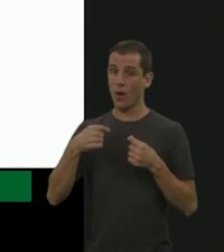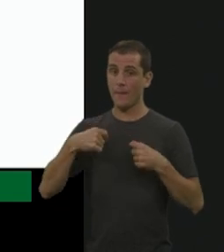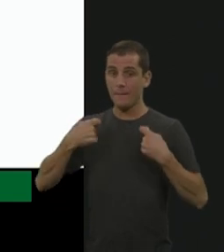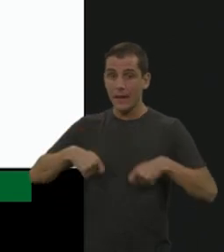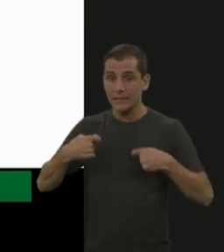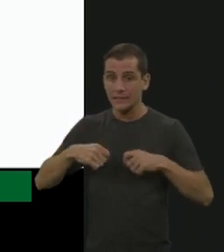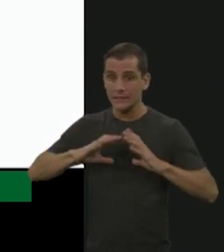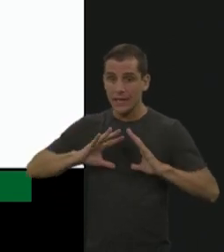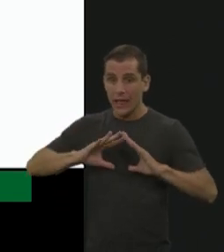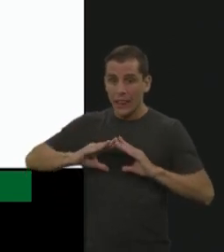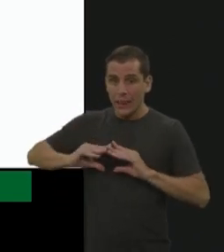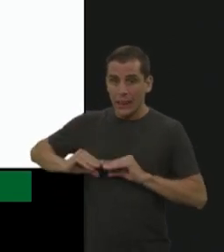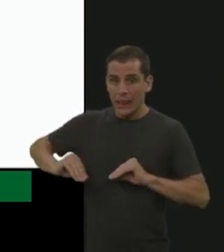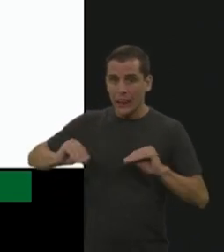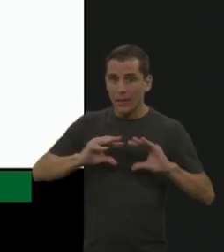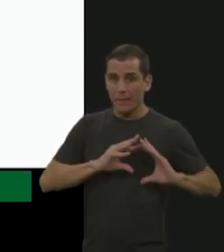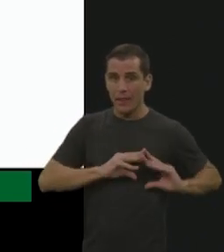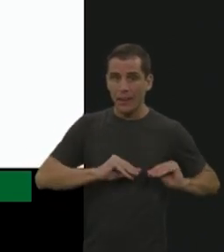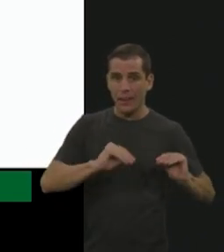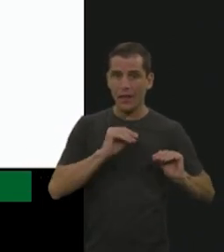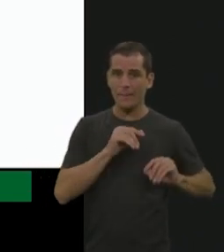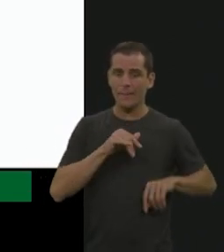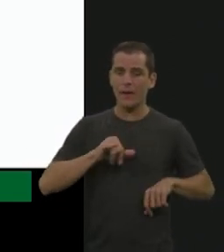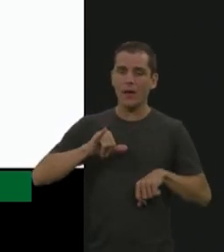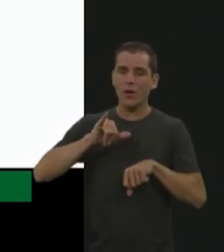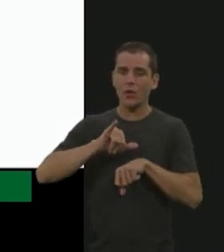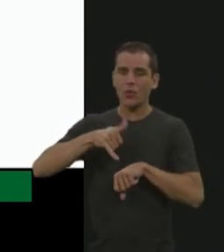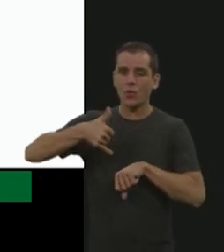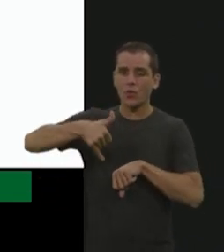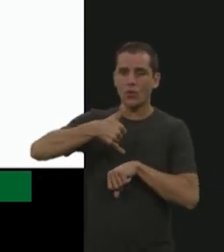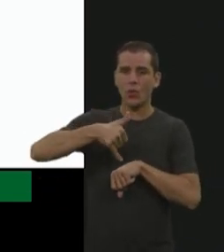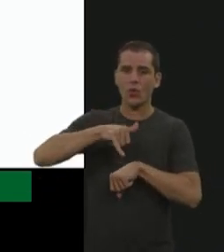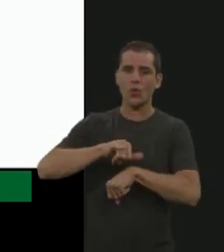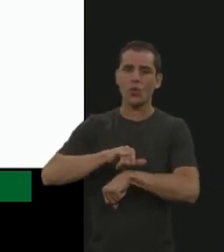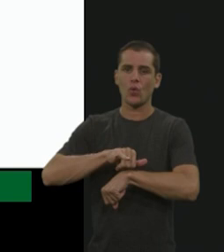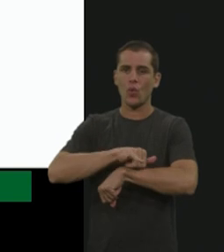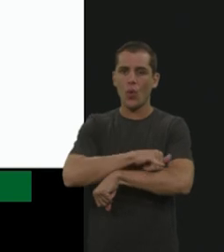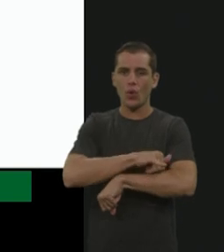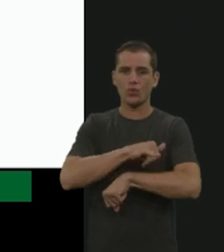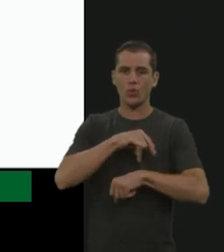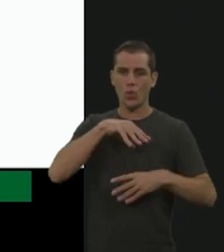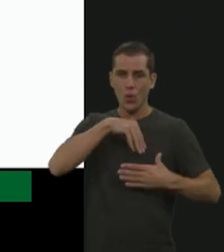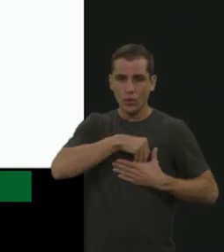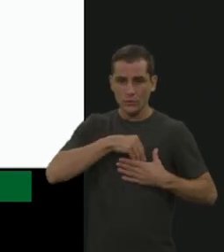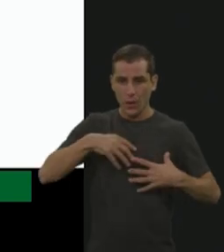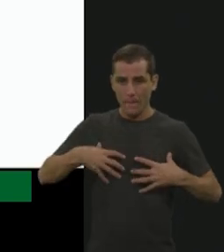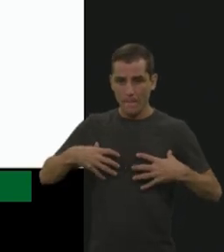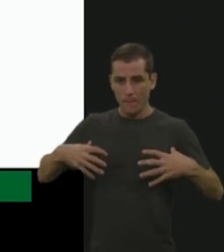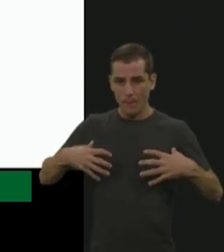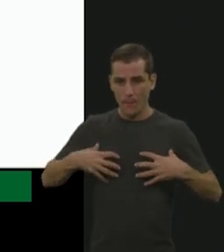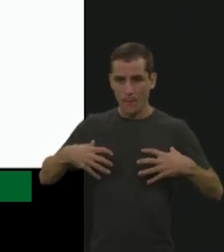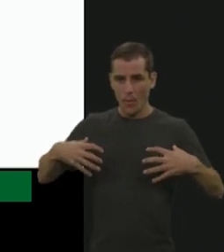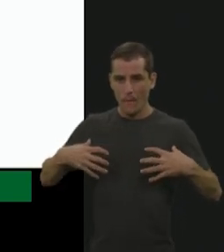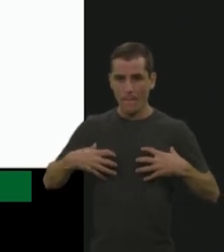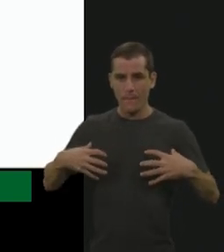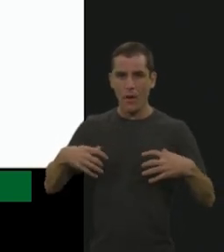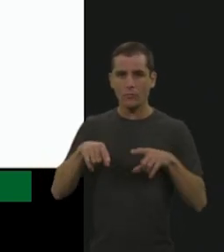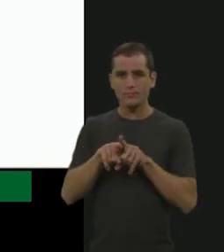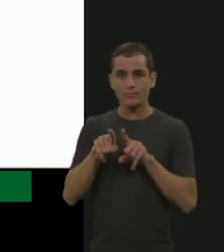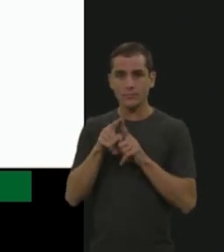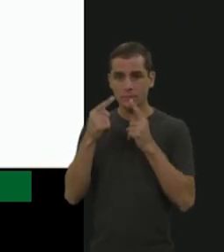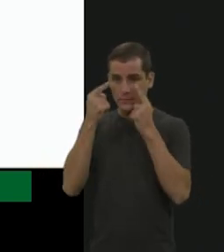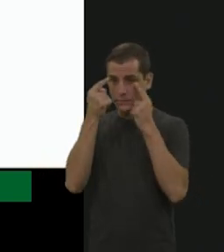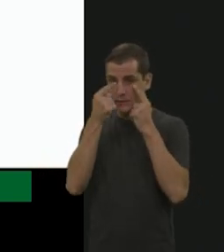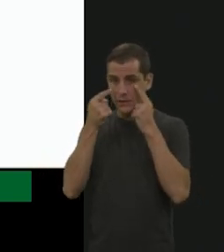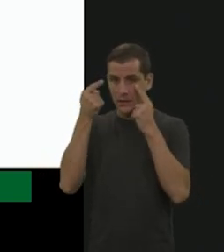eles ficam cheios de gordura também no pulmão. Vou mostrar aqui mais à frente. Alterações oculares. Então, eu posso ter essas máculas vermelhas,